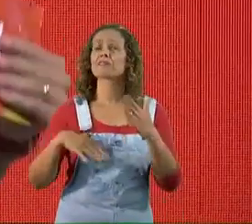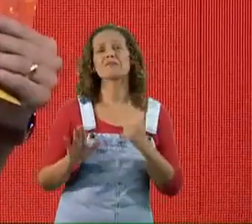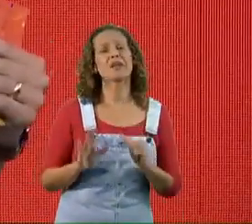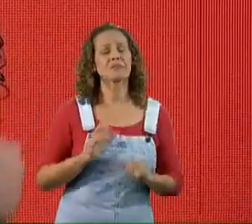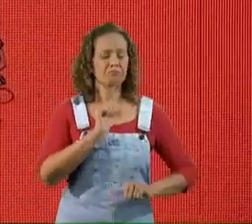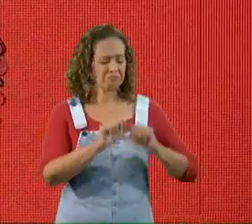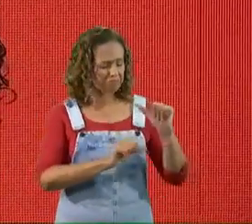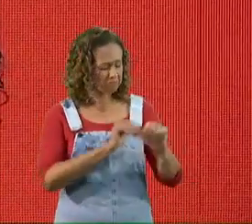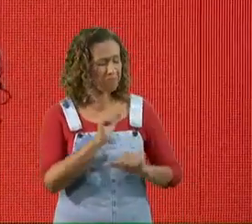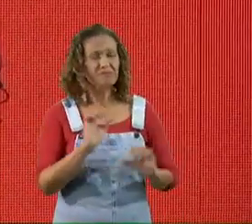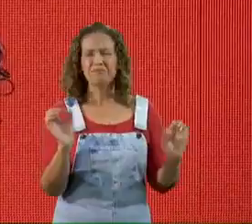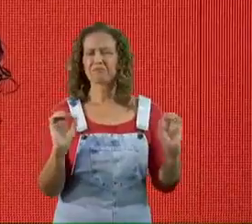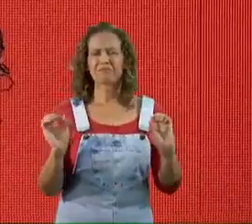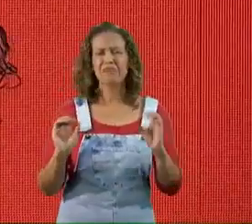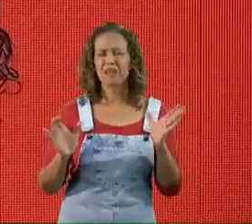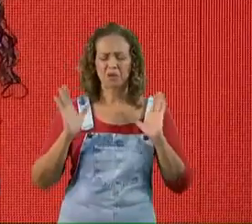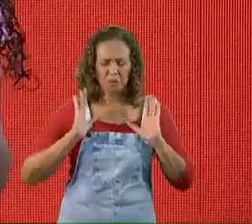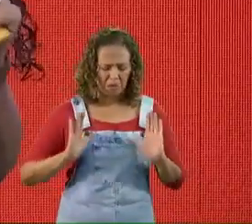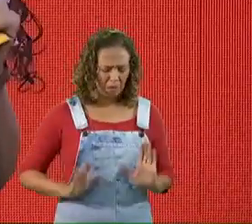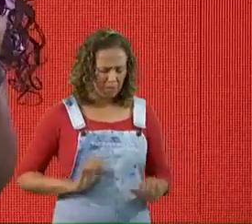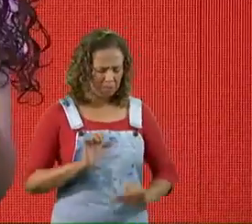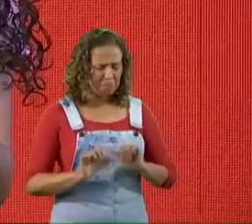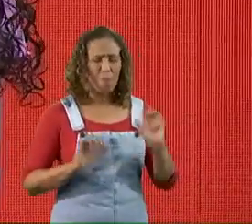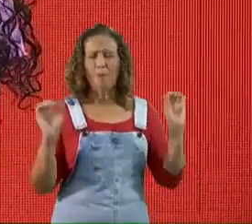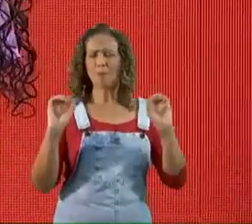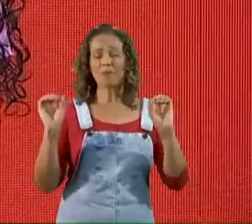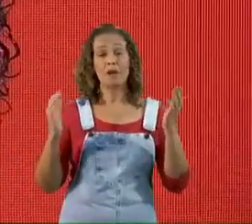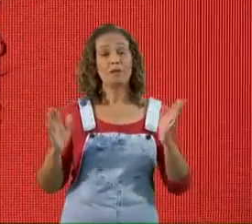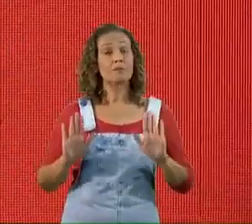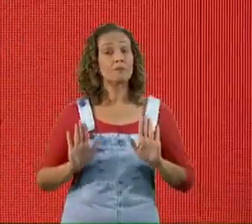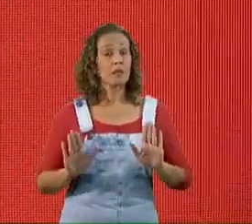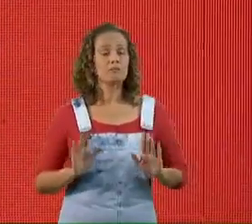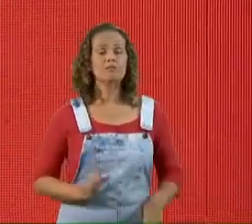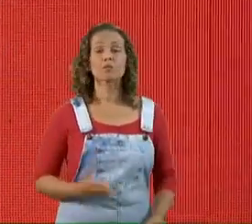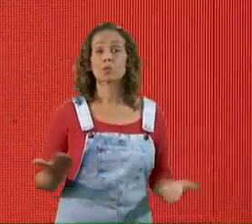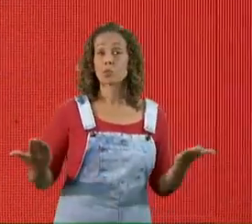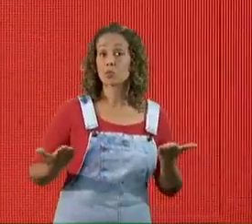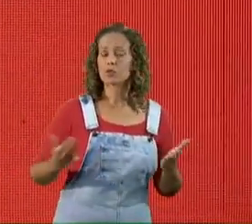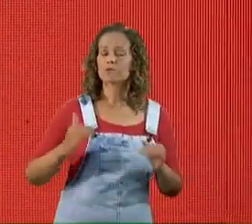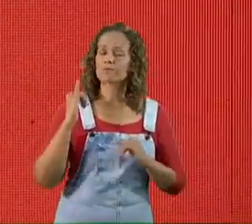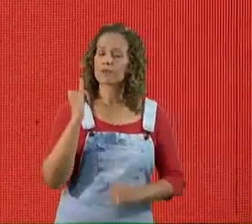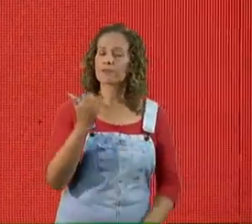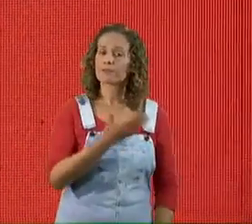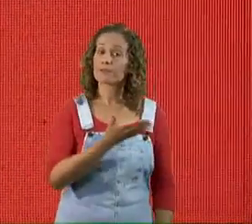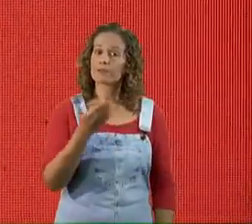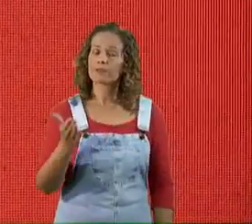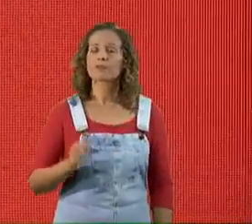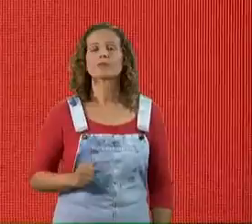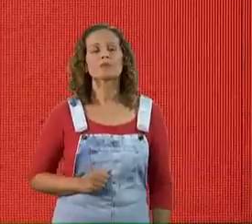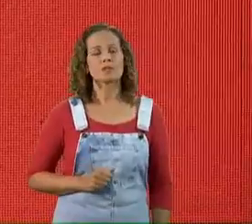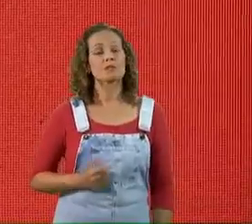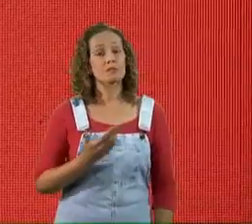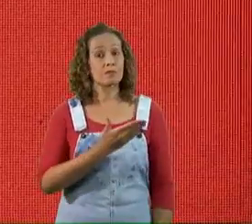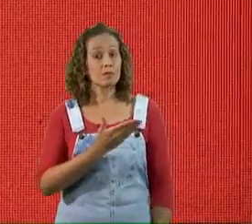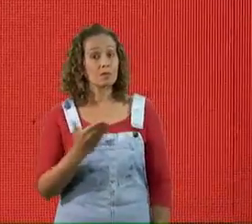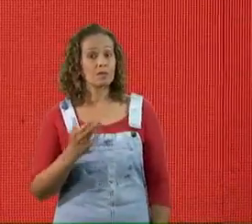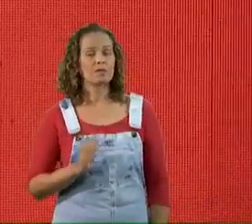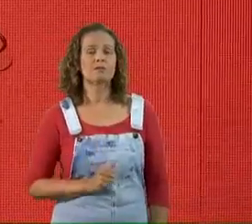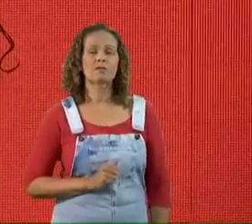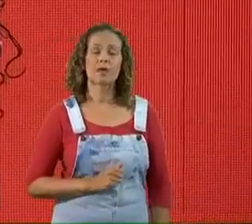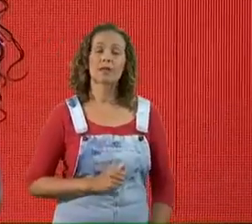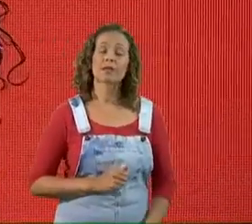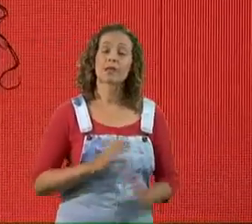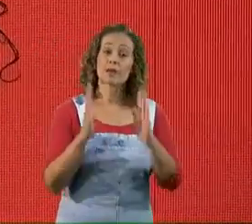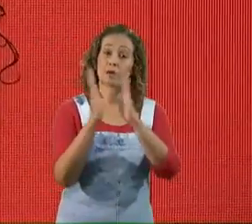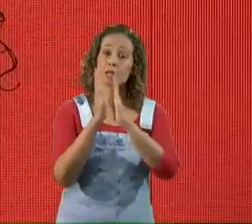vida, não temos uma mudança no nosso comportamento, mas nesse dia eu quero falar ao seu coração. Você vai fechar os seus olhinhos e você vai repetir